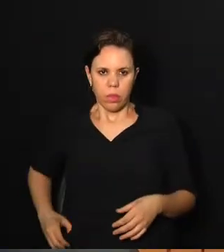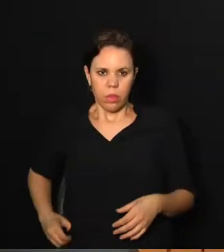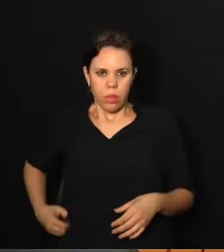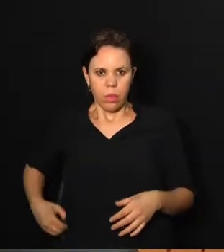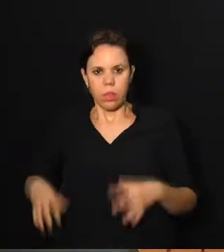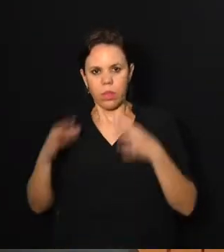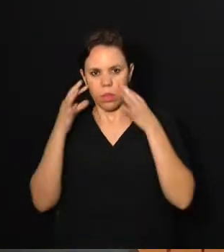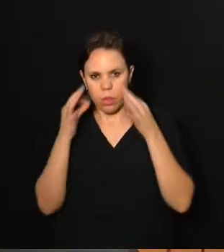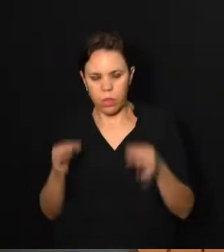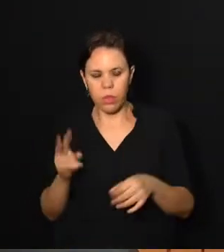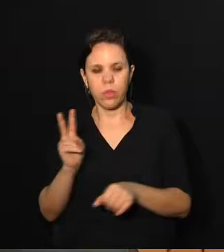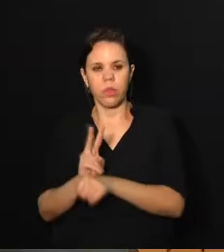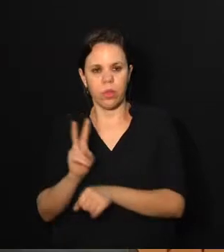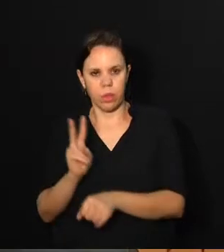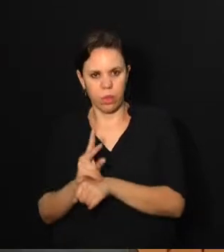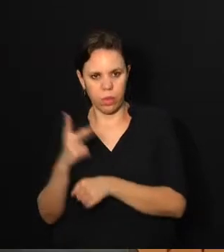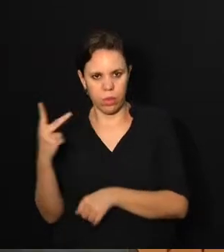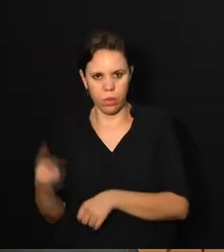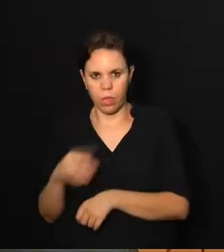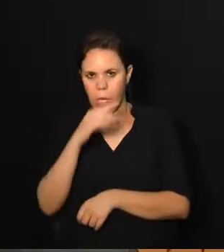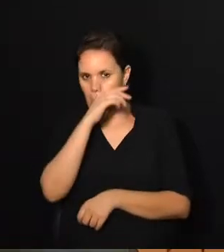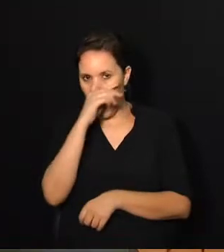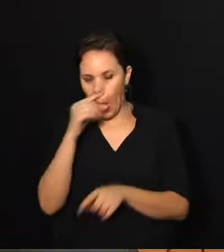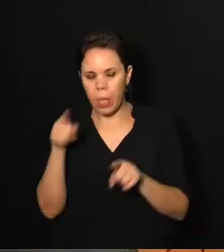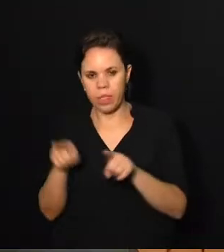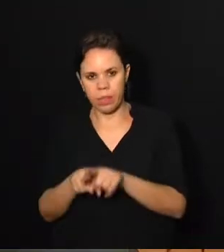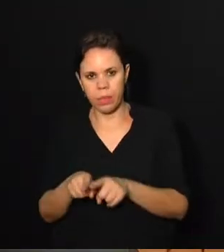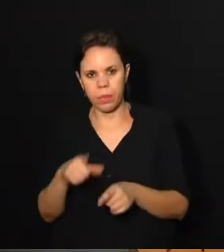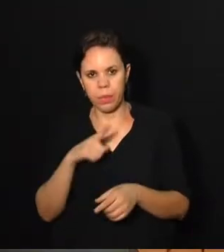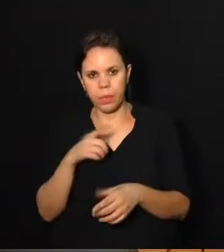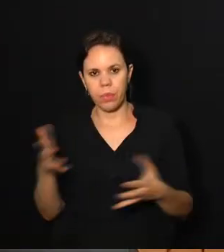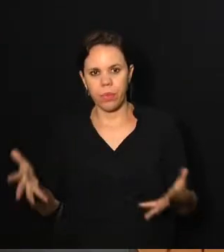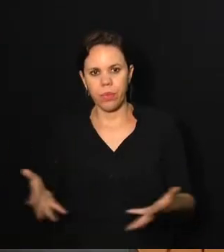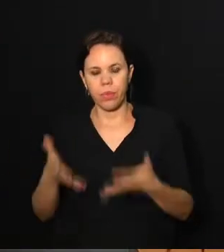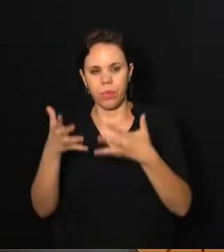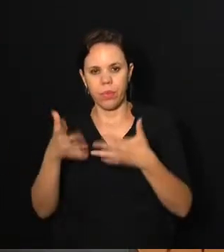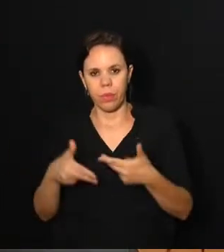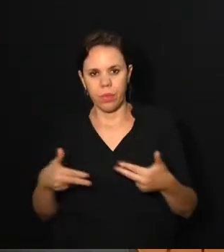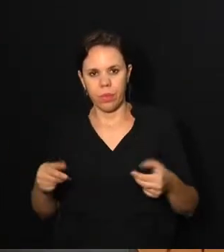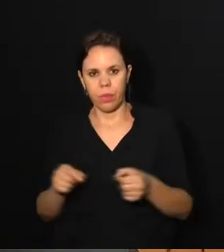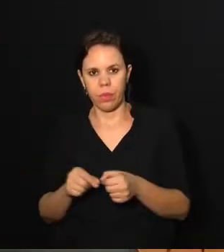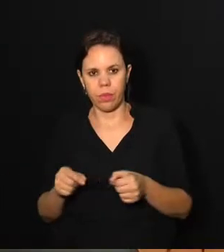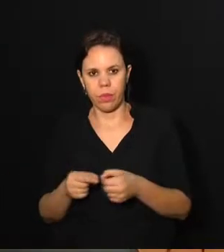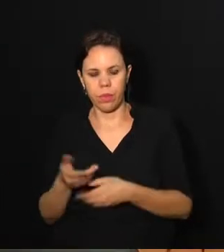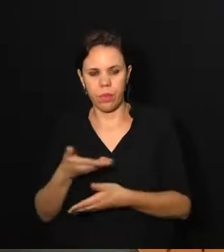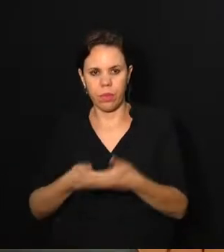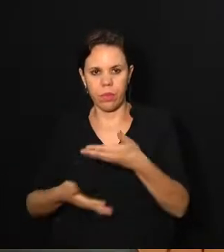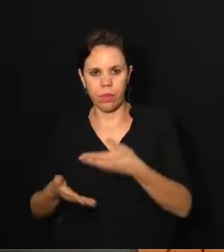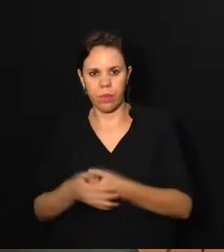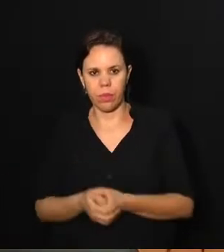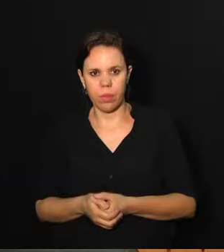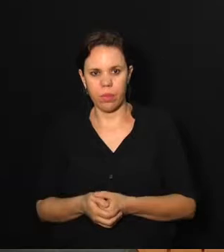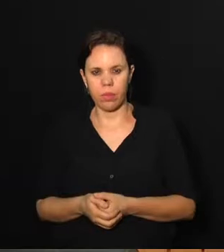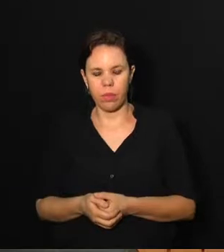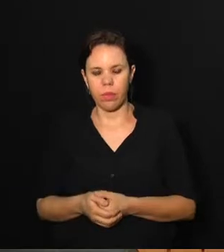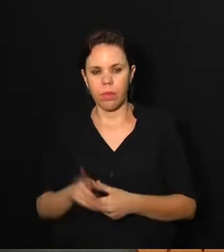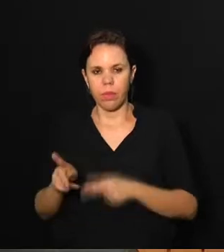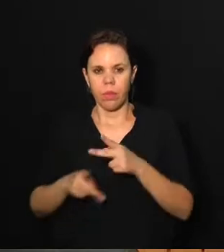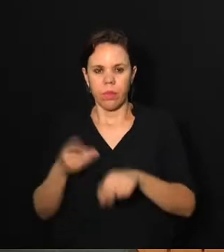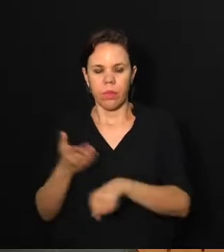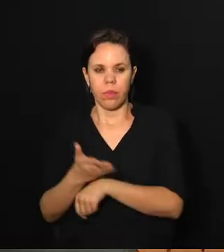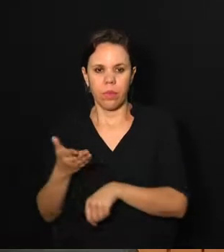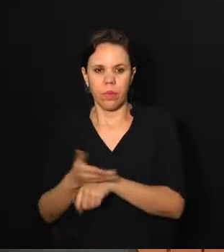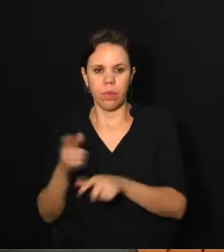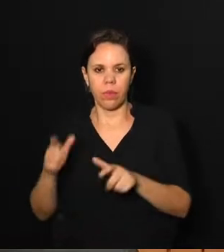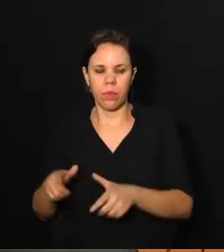atenta em relação aos cuidados, mas também tem uma equipe para promover atividades de interação entre os frequentadores do